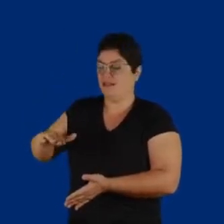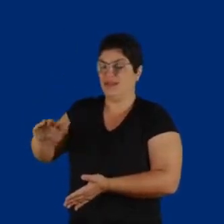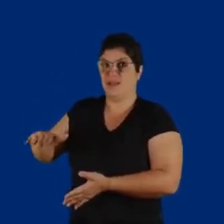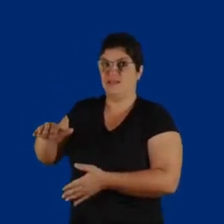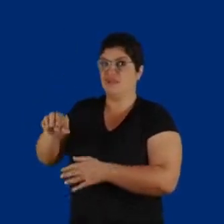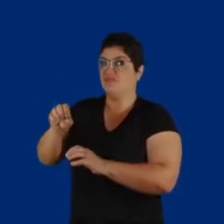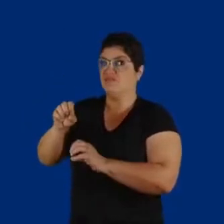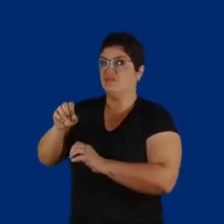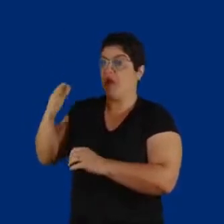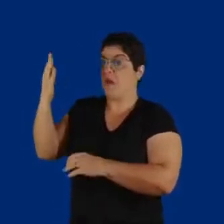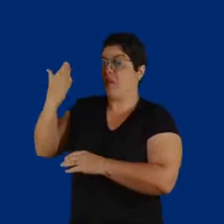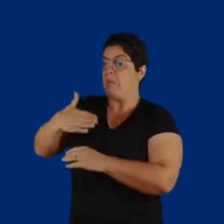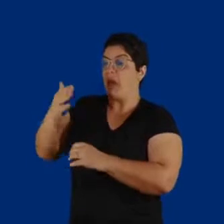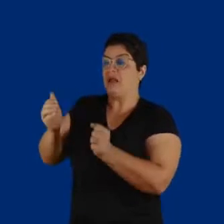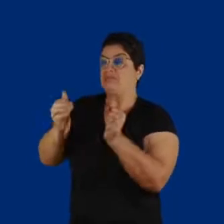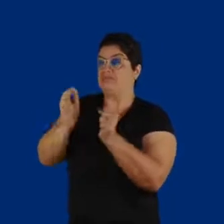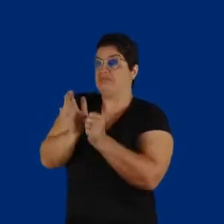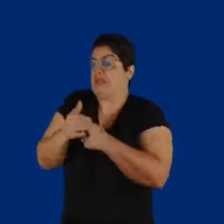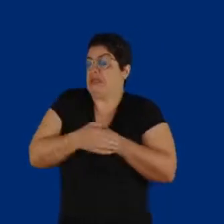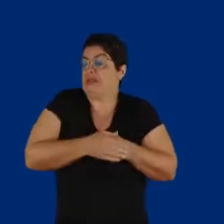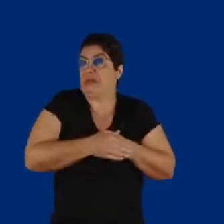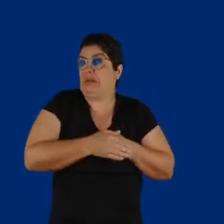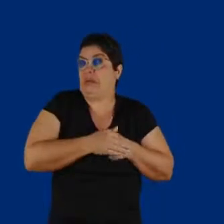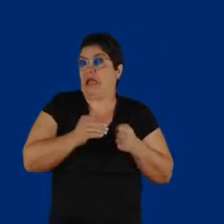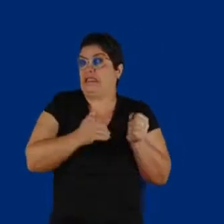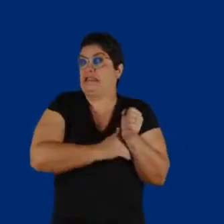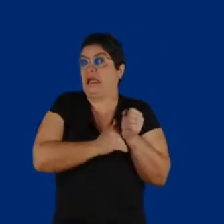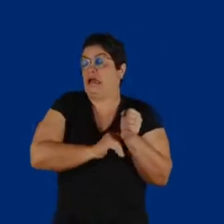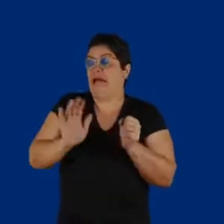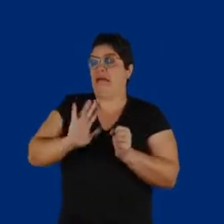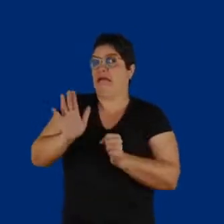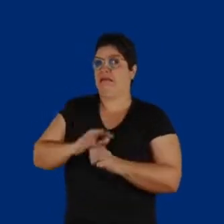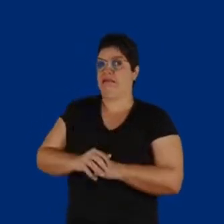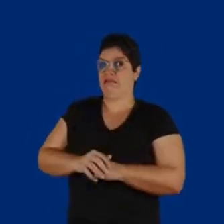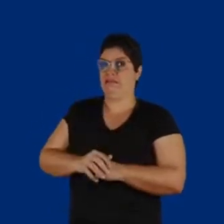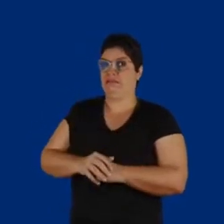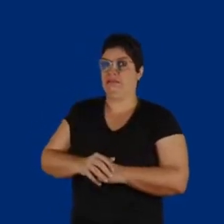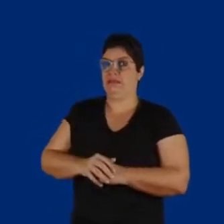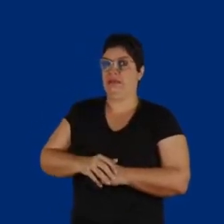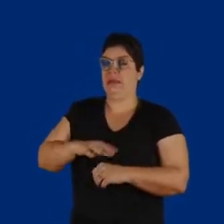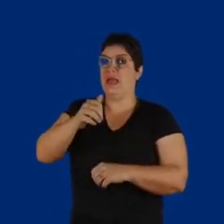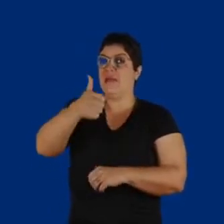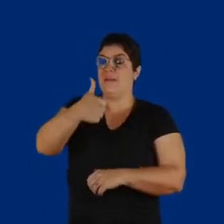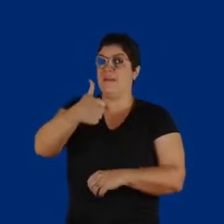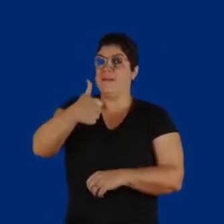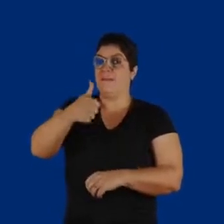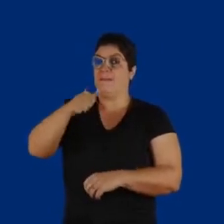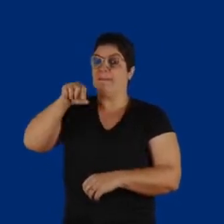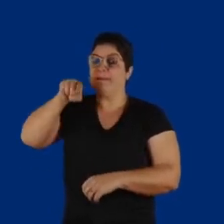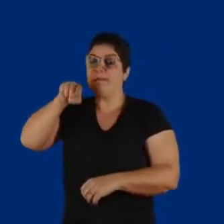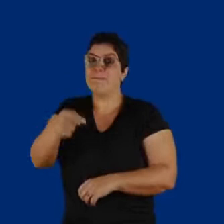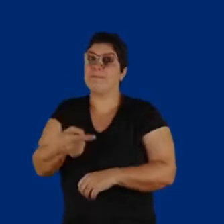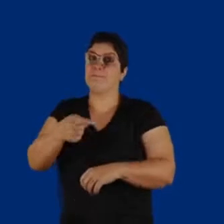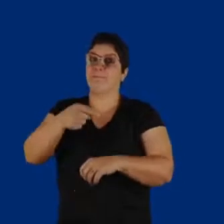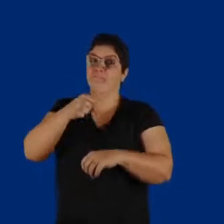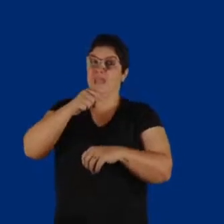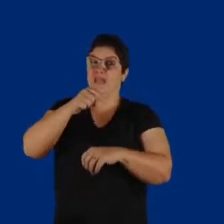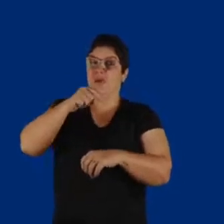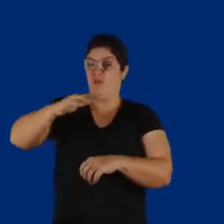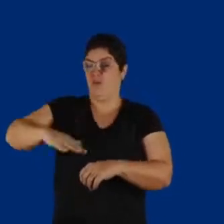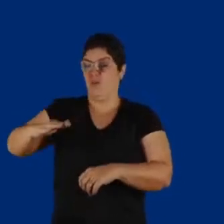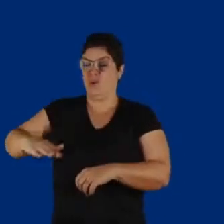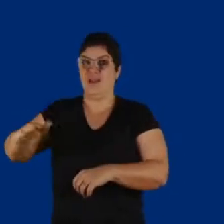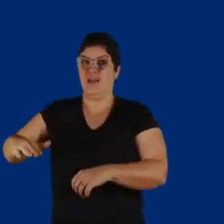recentemente mais de 1000 bebês dessas crianças foram encontradas em